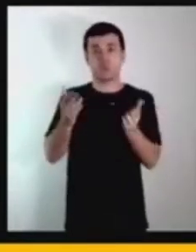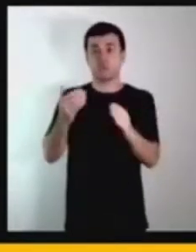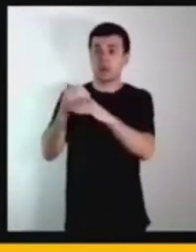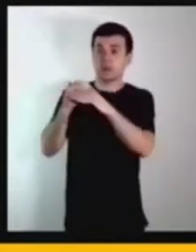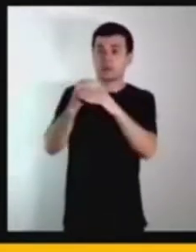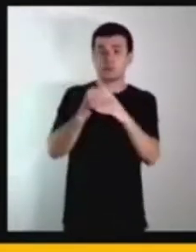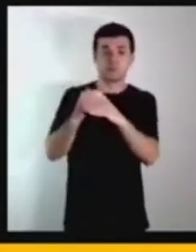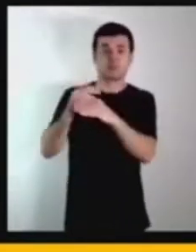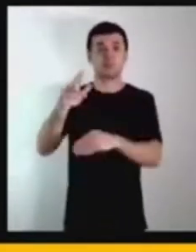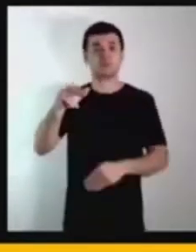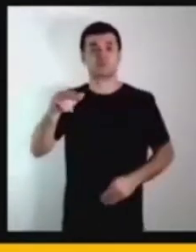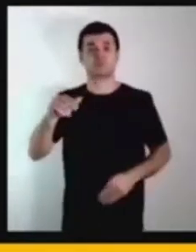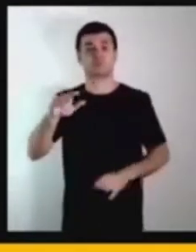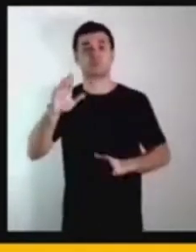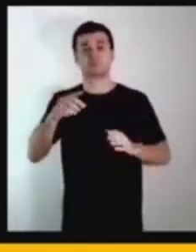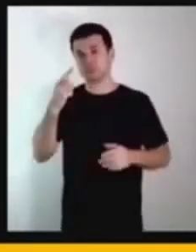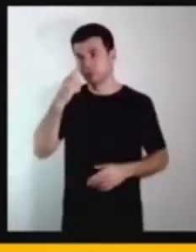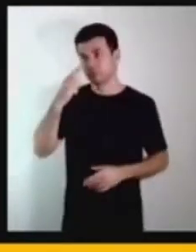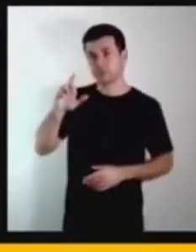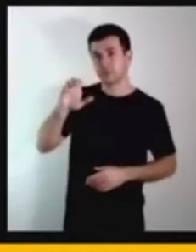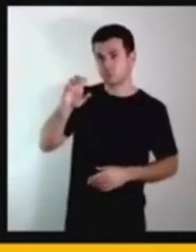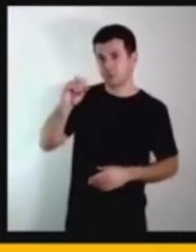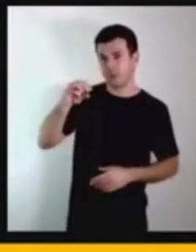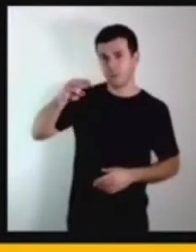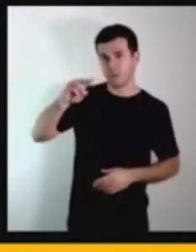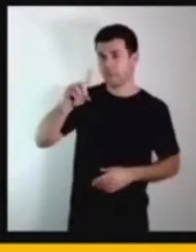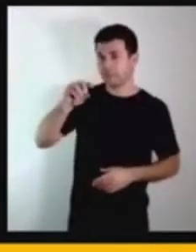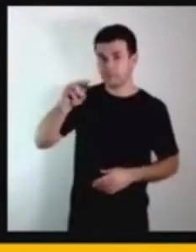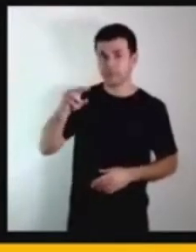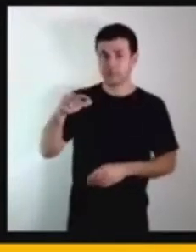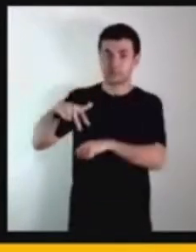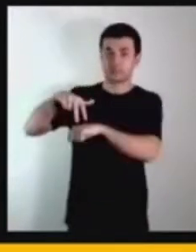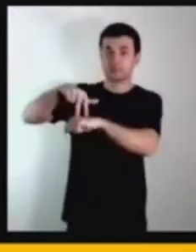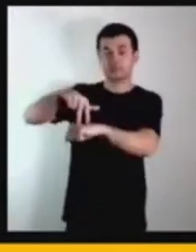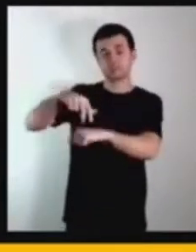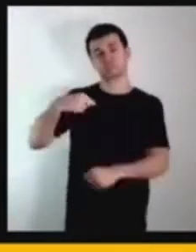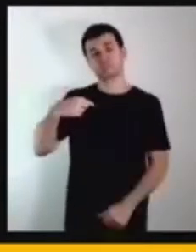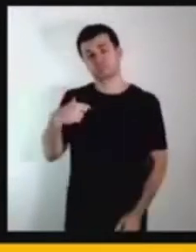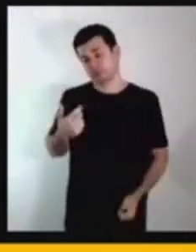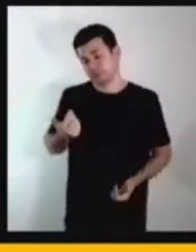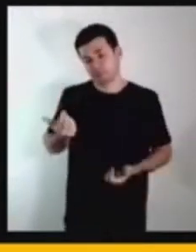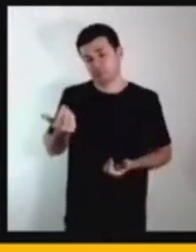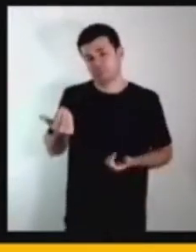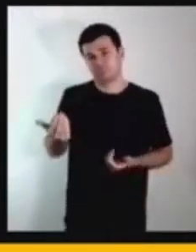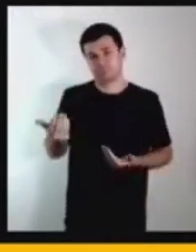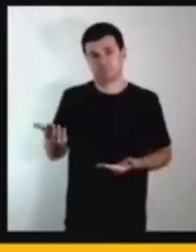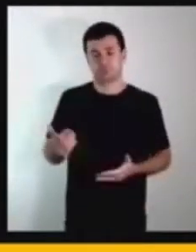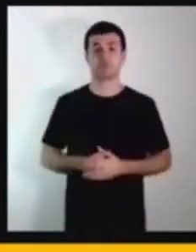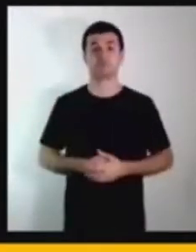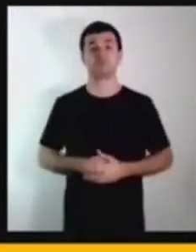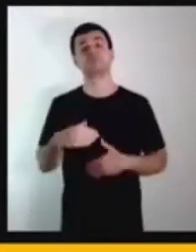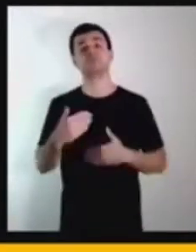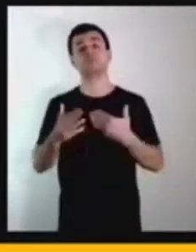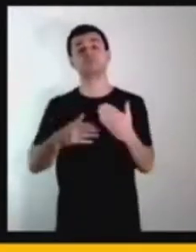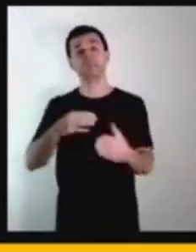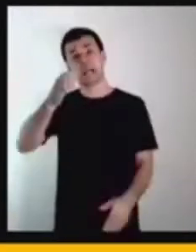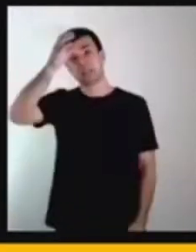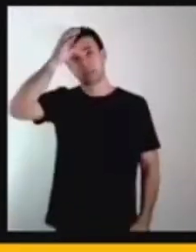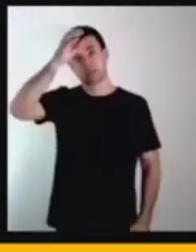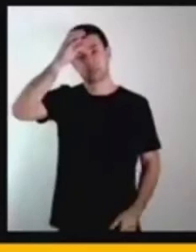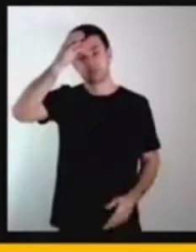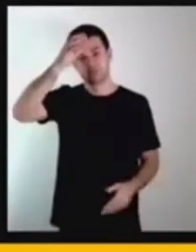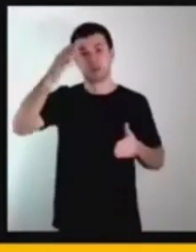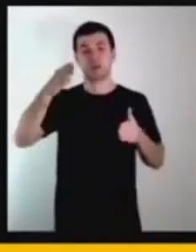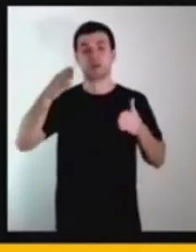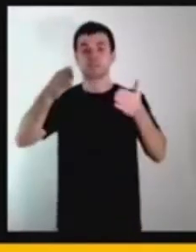Léo Madeira lá, eu era uma menina, né? E aí, mais tarde, a minha tia chegou lá e me explicou como